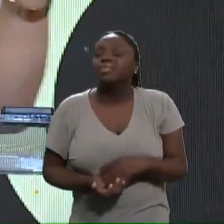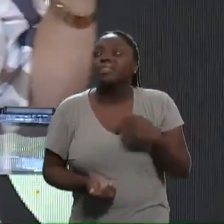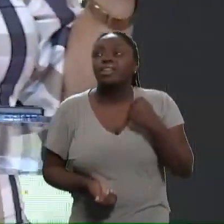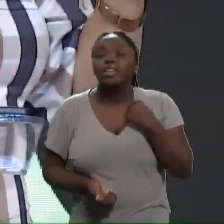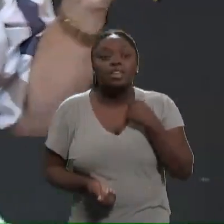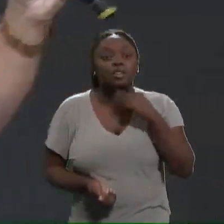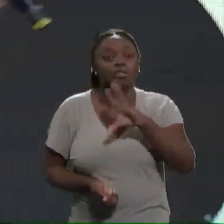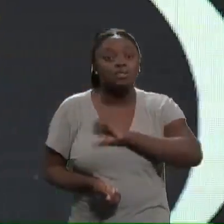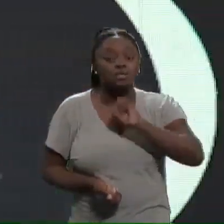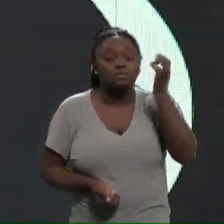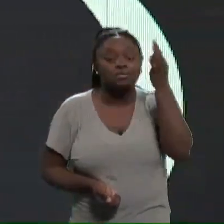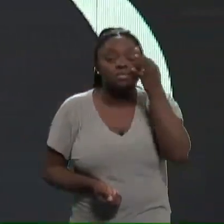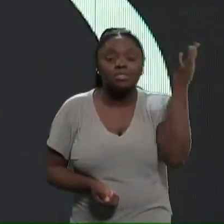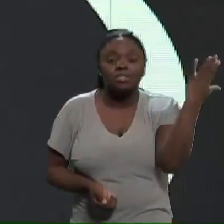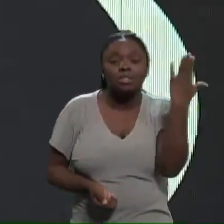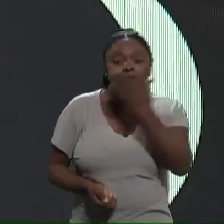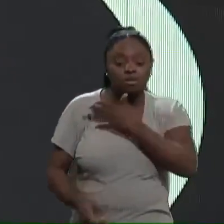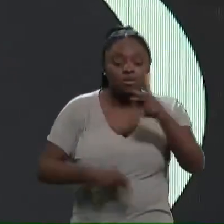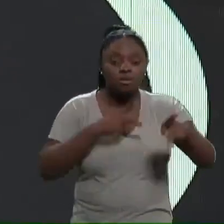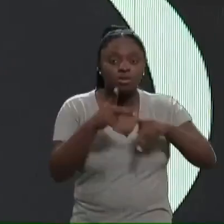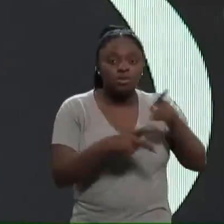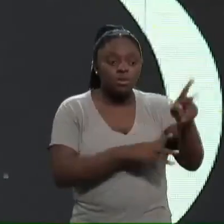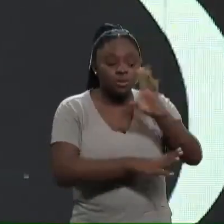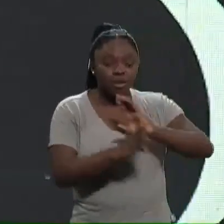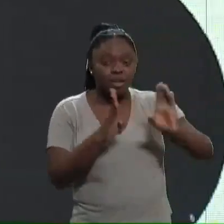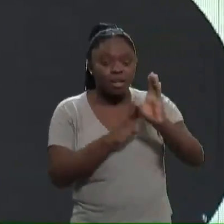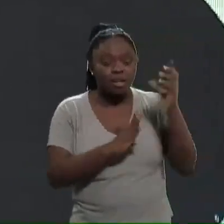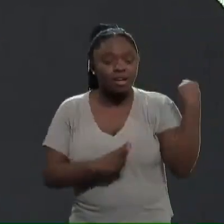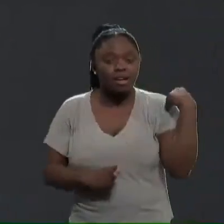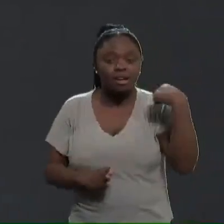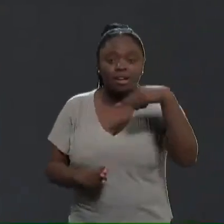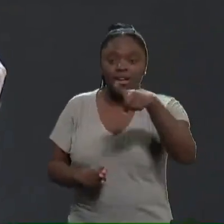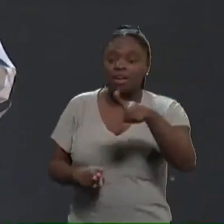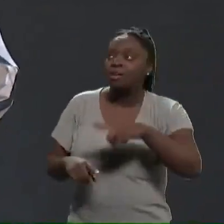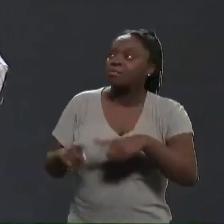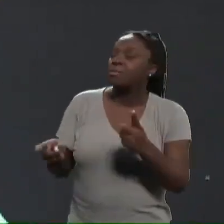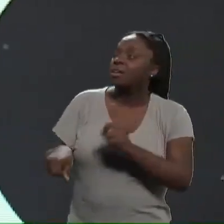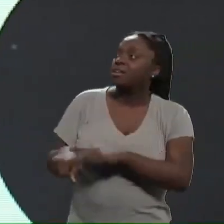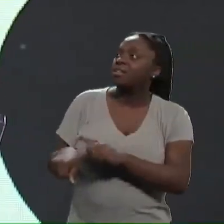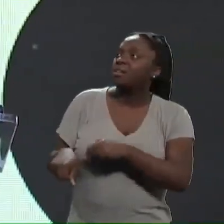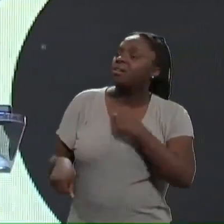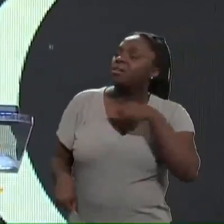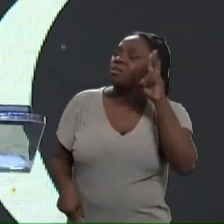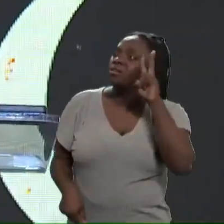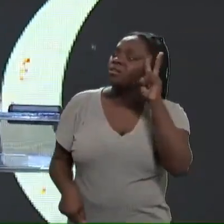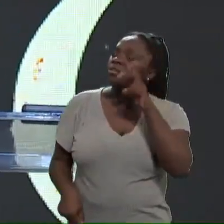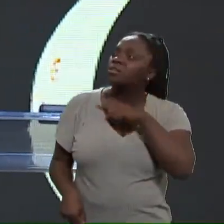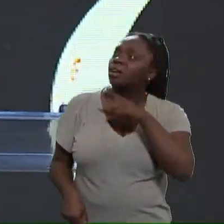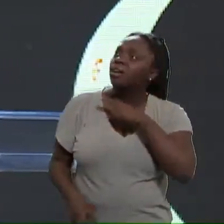ouvir testemunho desse povo que vai para o carisma, mas que horas que eu vou ter uma história para contar?